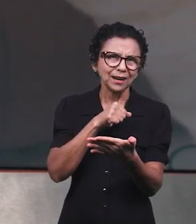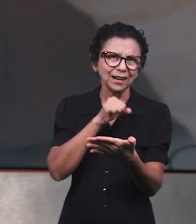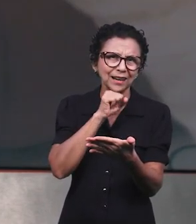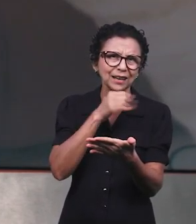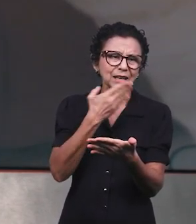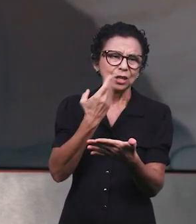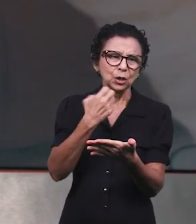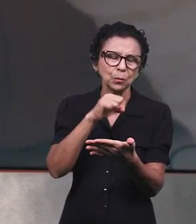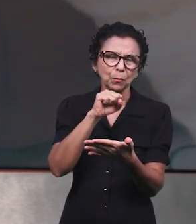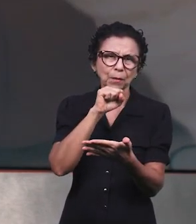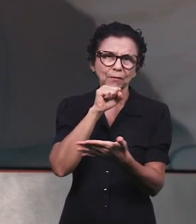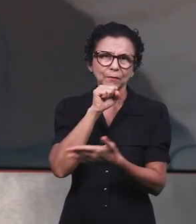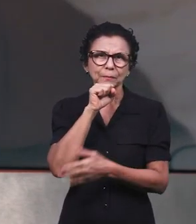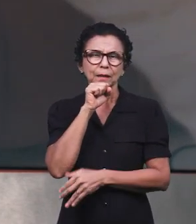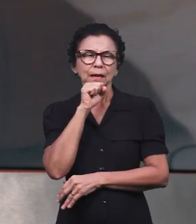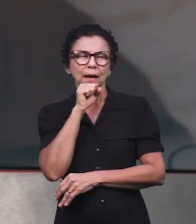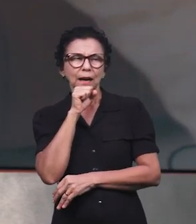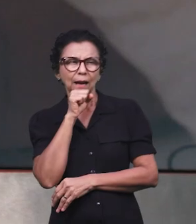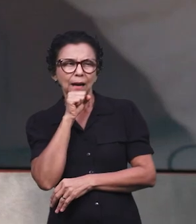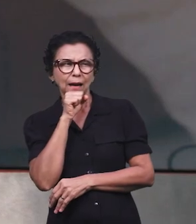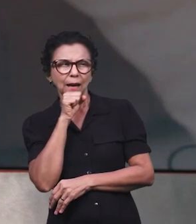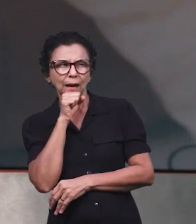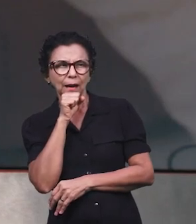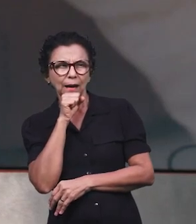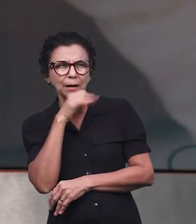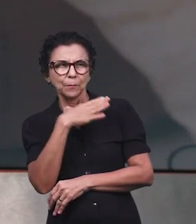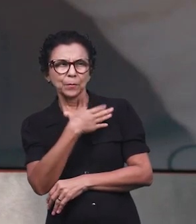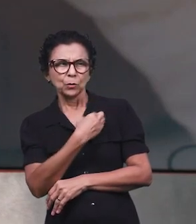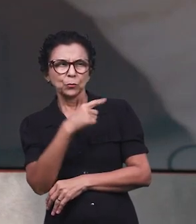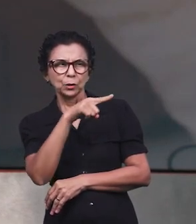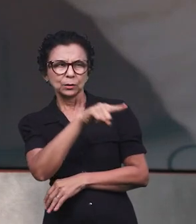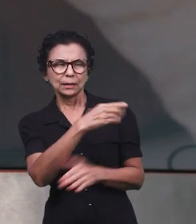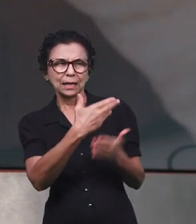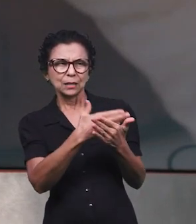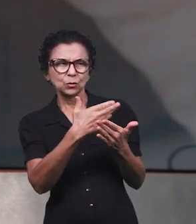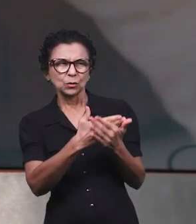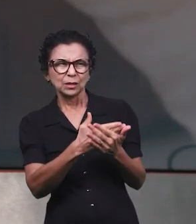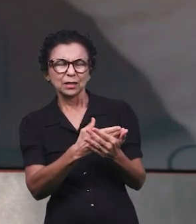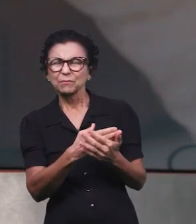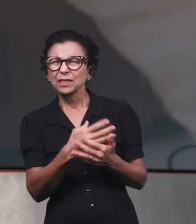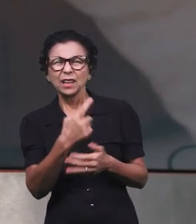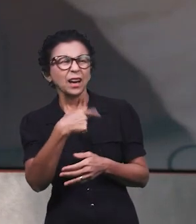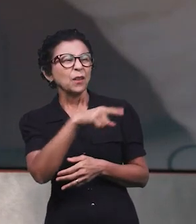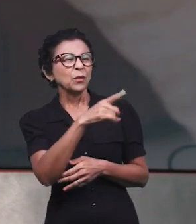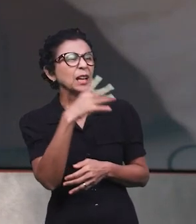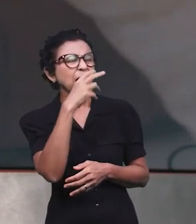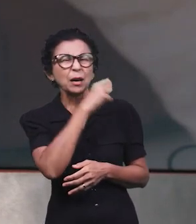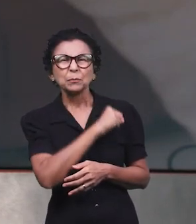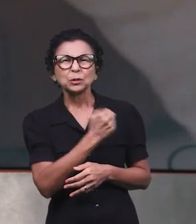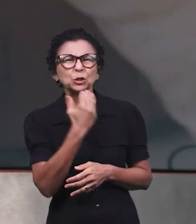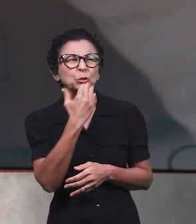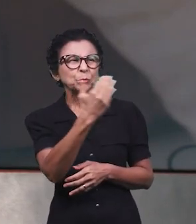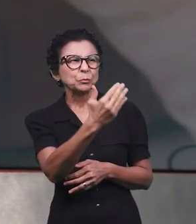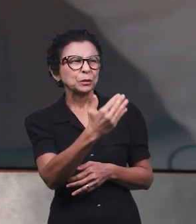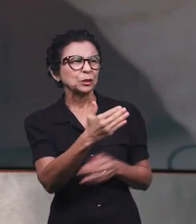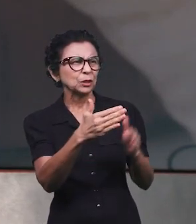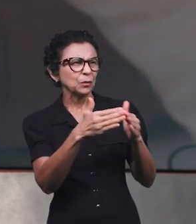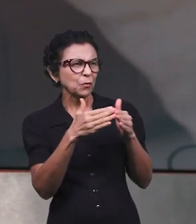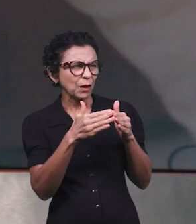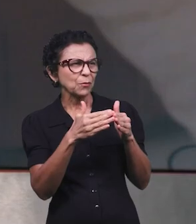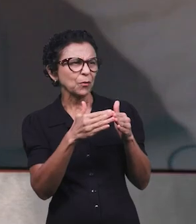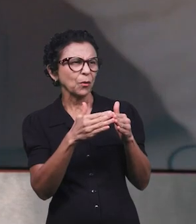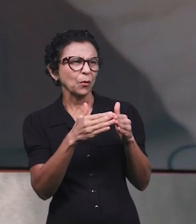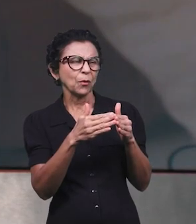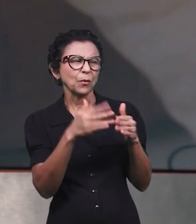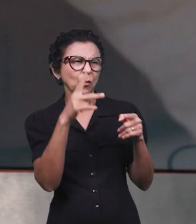ele pode nesse momento fazer alguma coisa para mim, ele só faz uma interrupção rapidinho e depois ele volta a estudar. Isso aí é muito comum